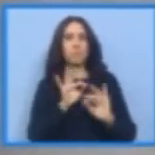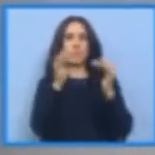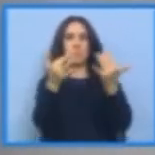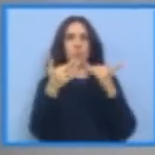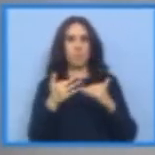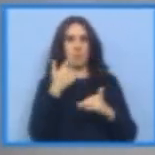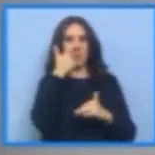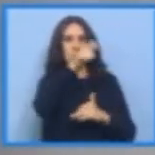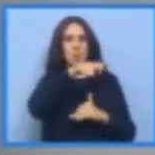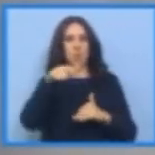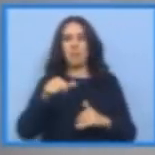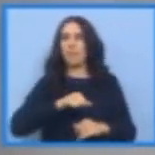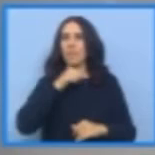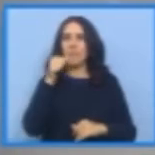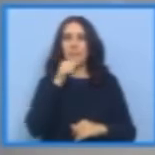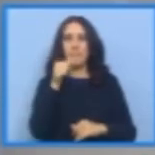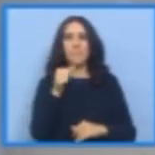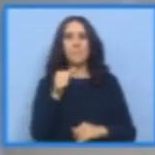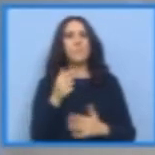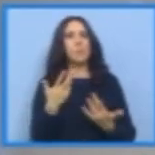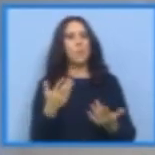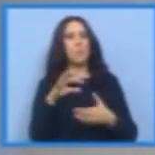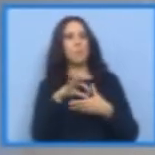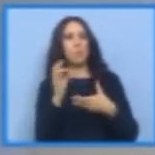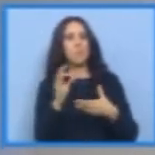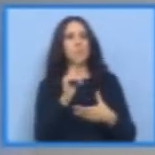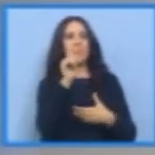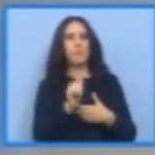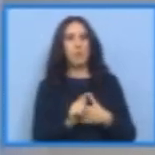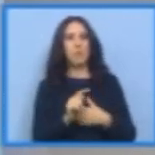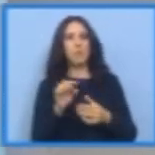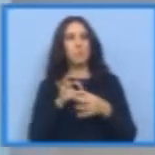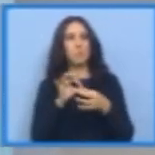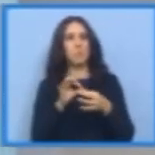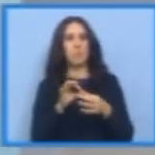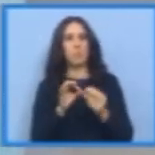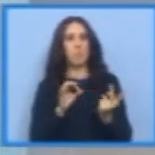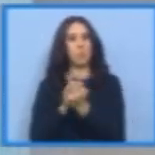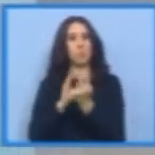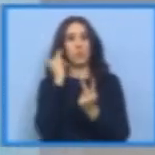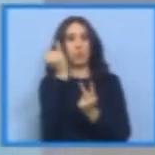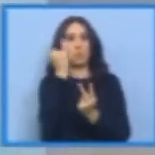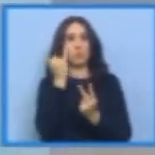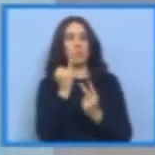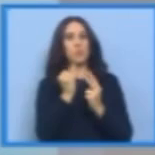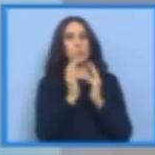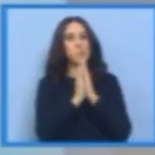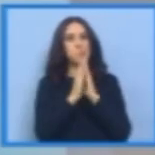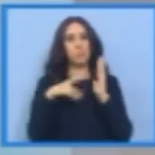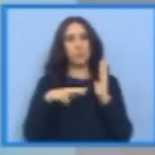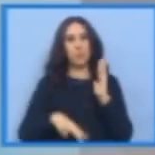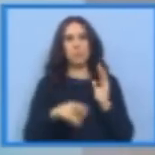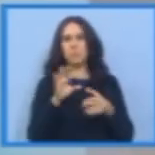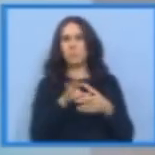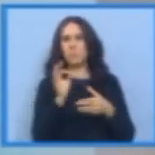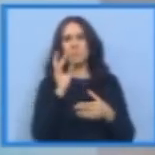humana permanentemente, e com a Fundação Fé e Cooperação, duas instituições da Conferência Episcopal Portuguesa, no caso a Fundação, olhar